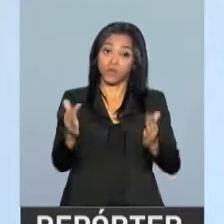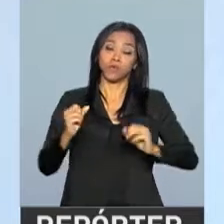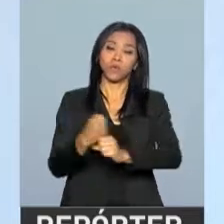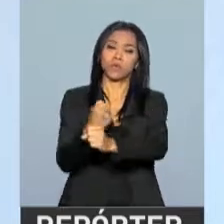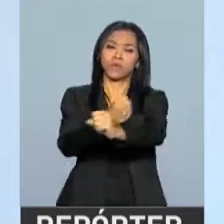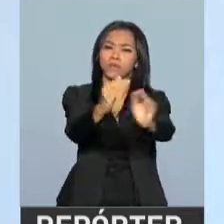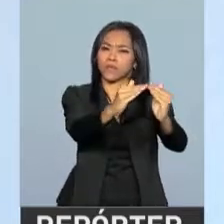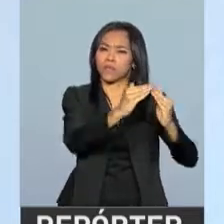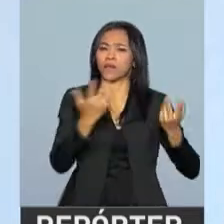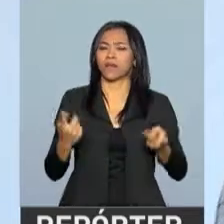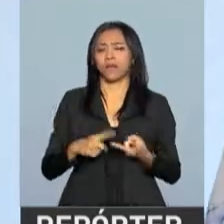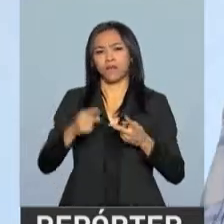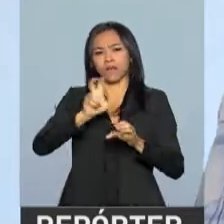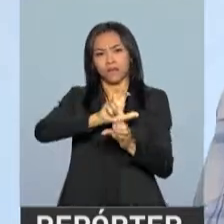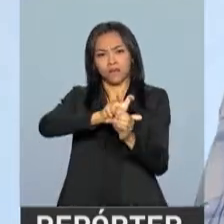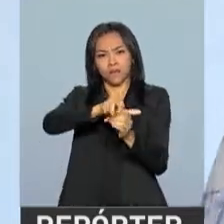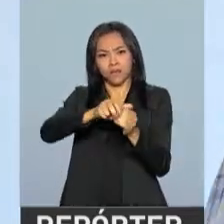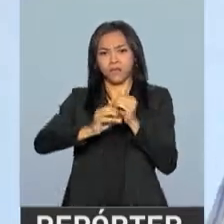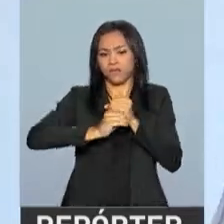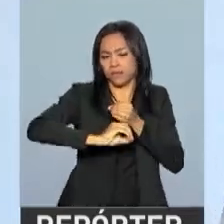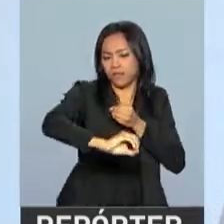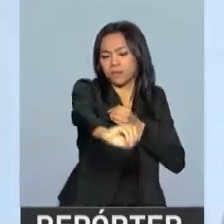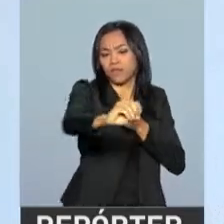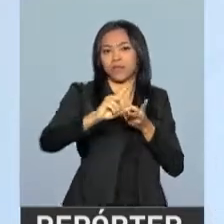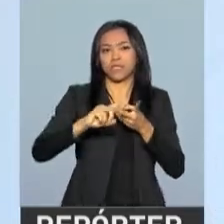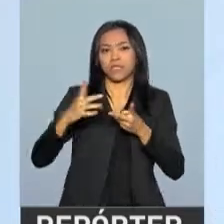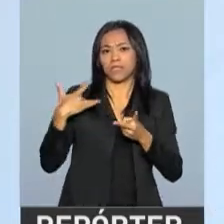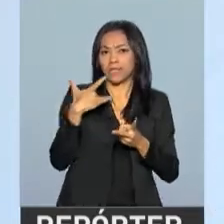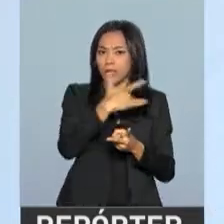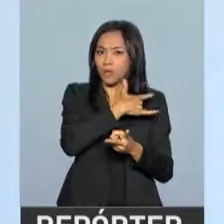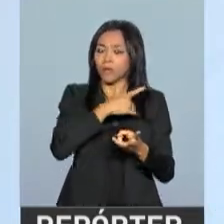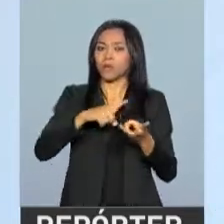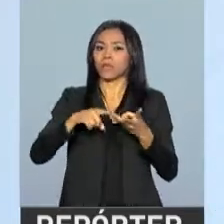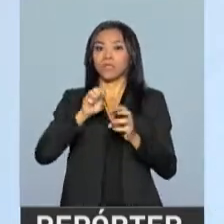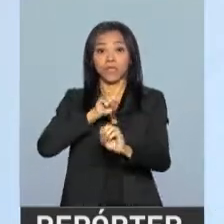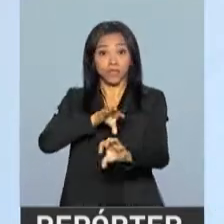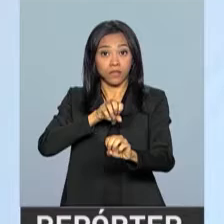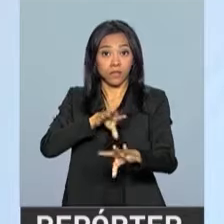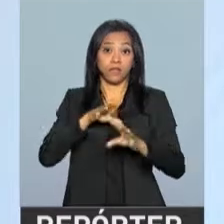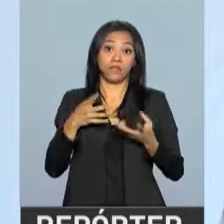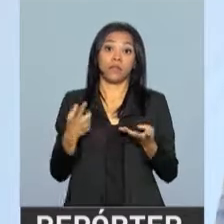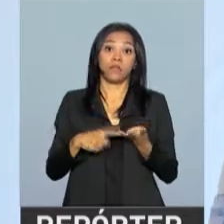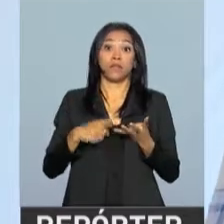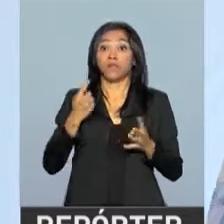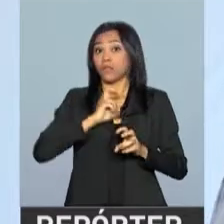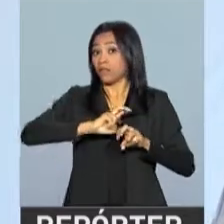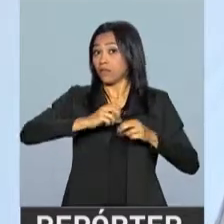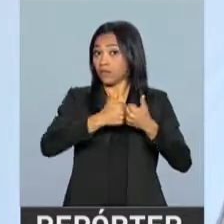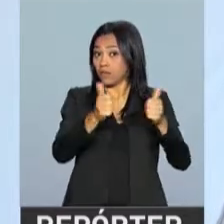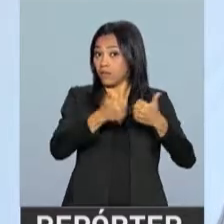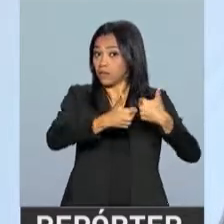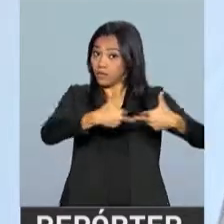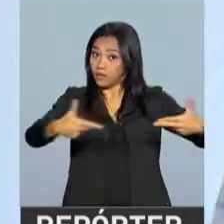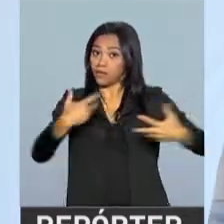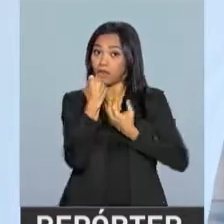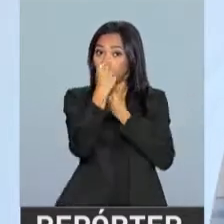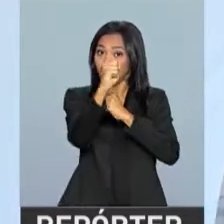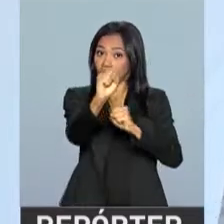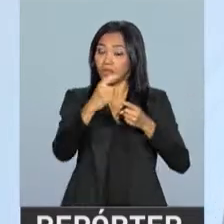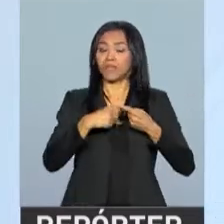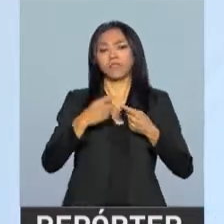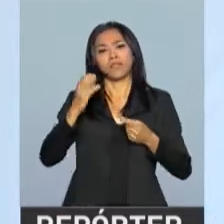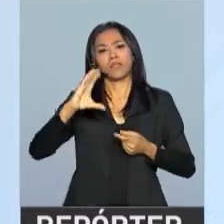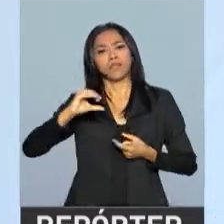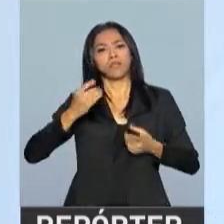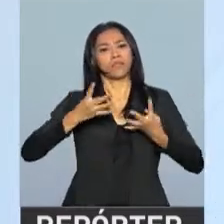de saneamento de saúde de educação de transporte de defesa de ciência e